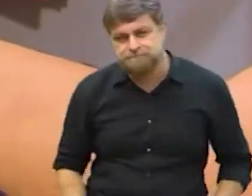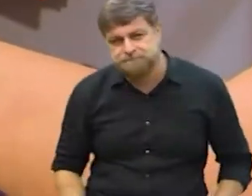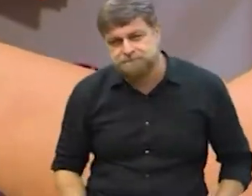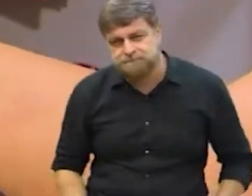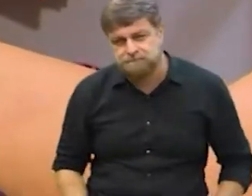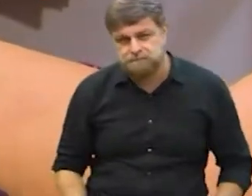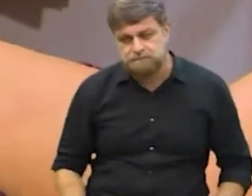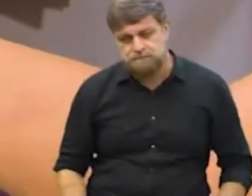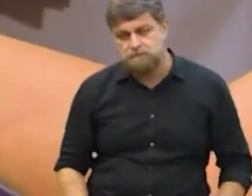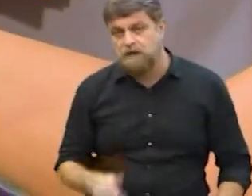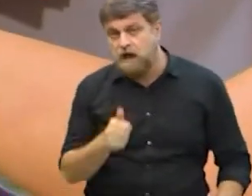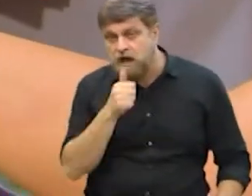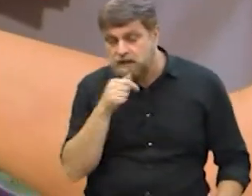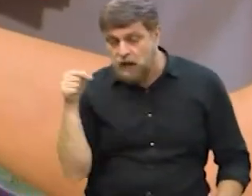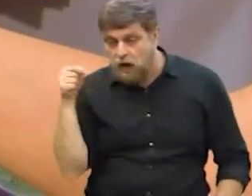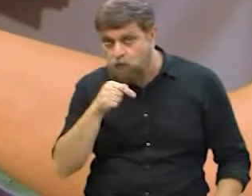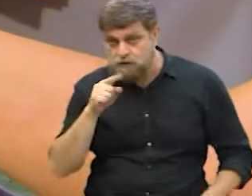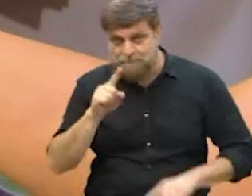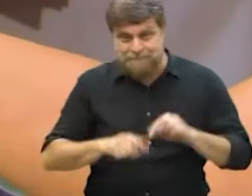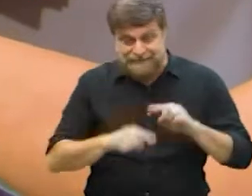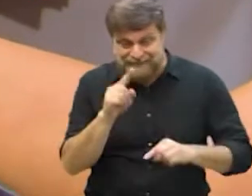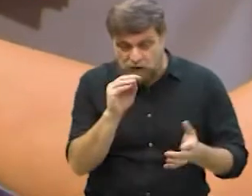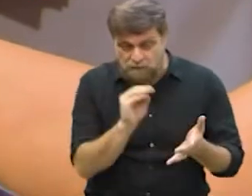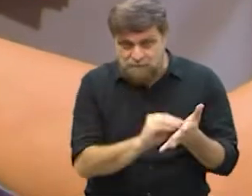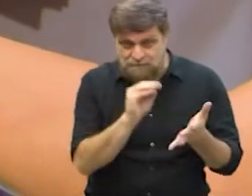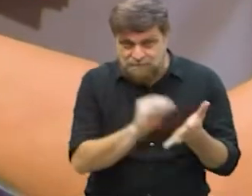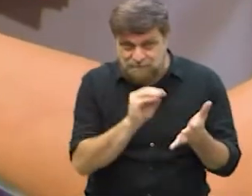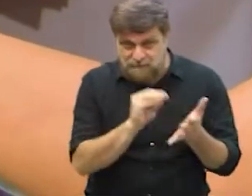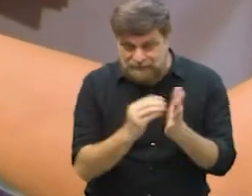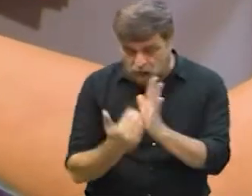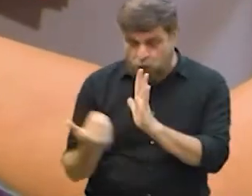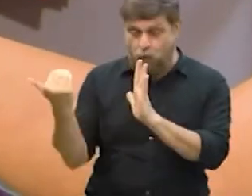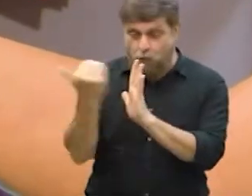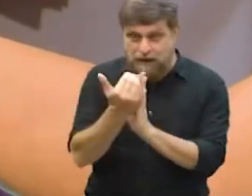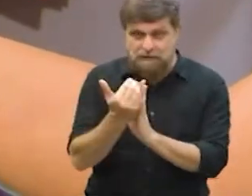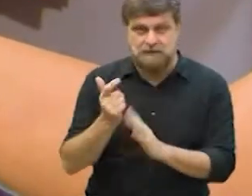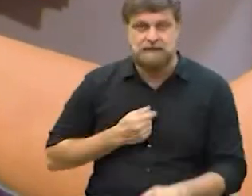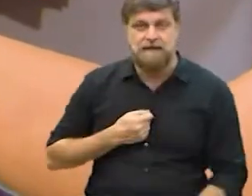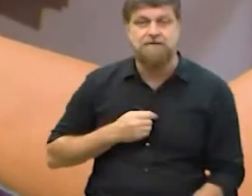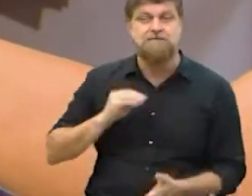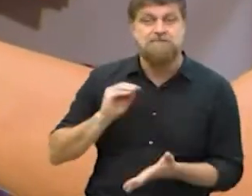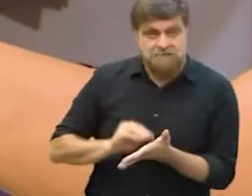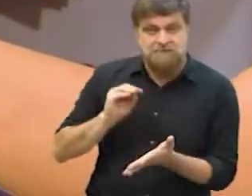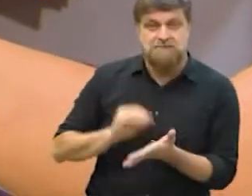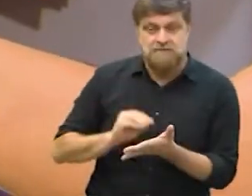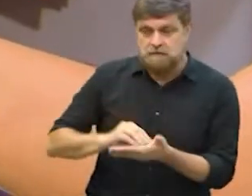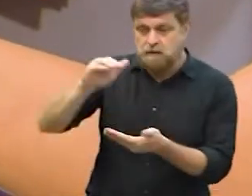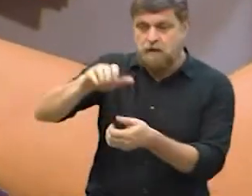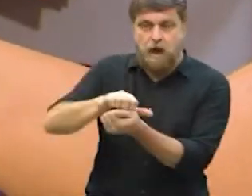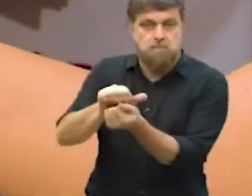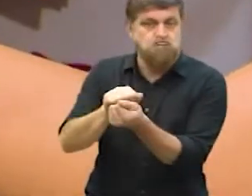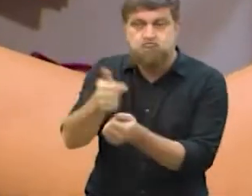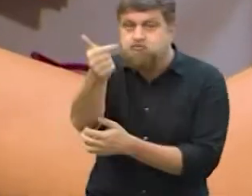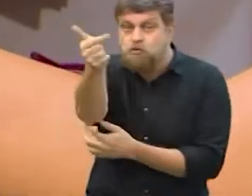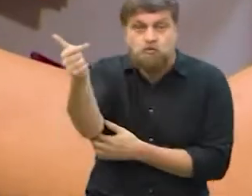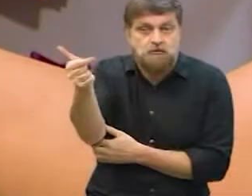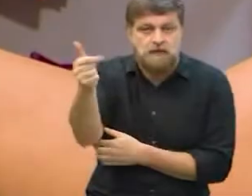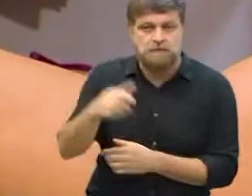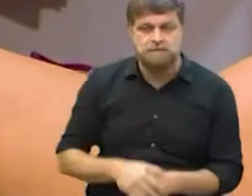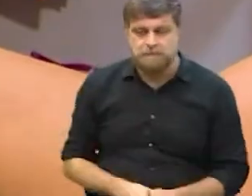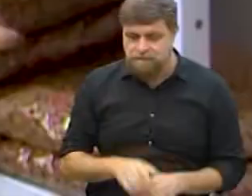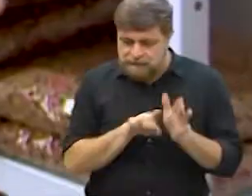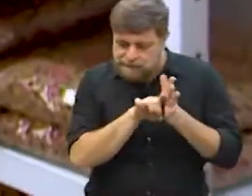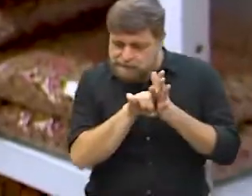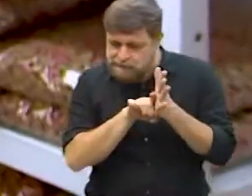esse aumento que tem. Isso ainda quando não falta produto, né? Mesmo com preço alto, ainda a gente deixa de chegar a ração para a gente porque eles não têm para